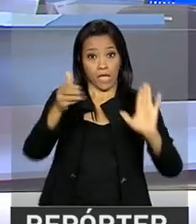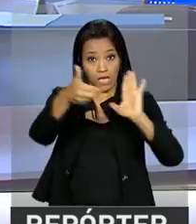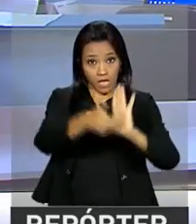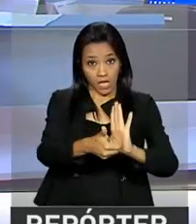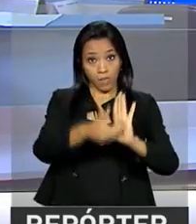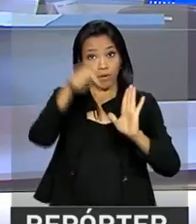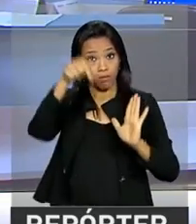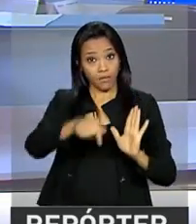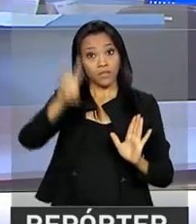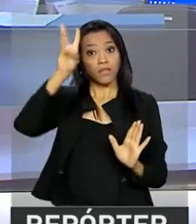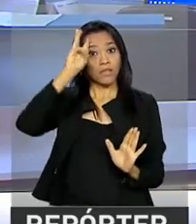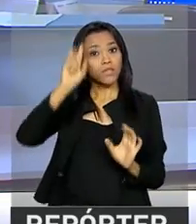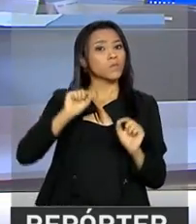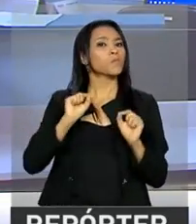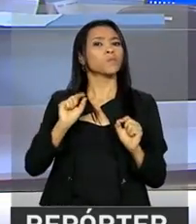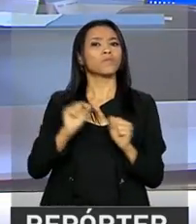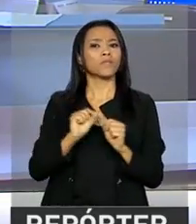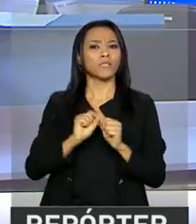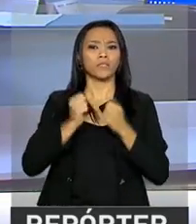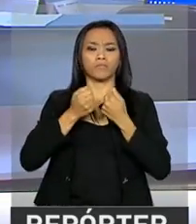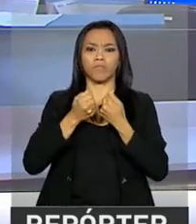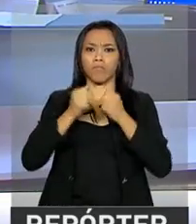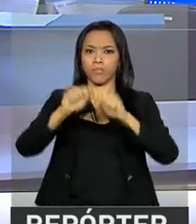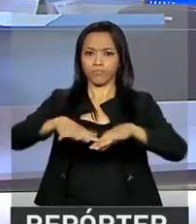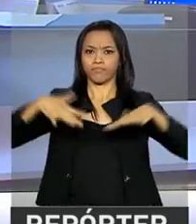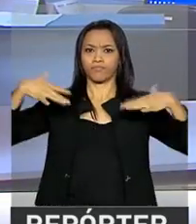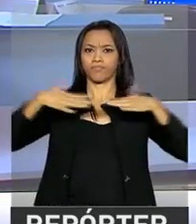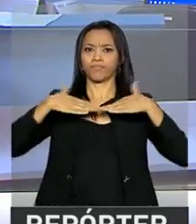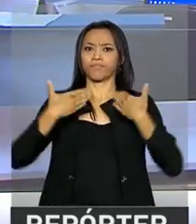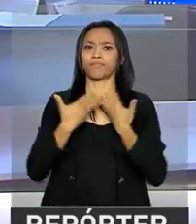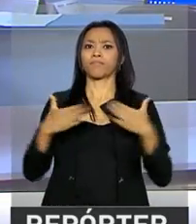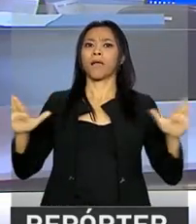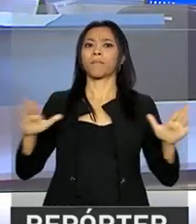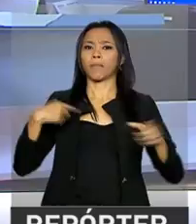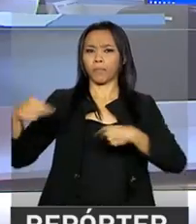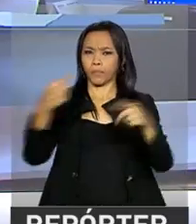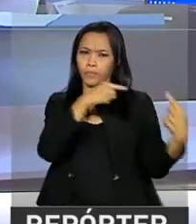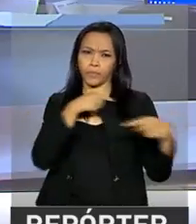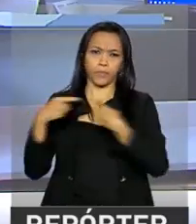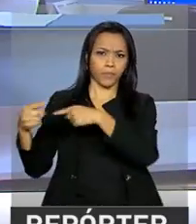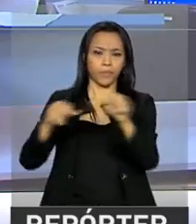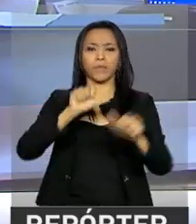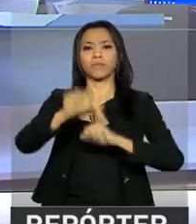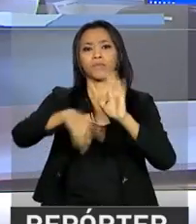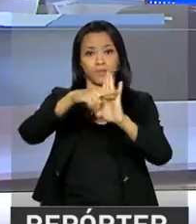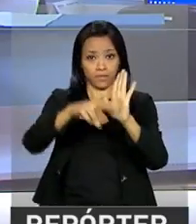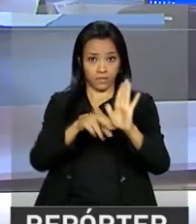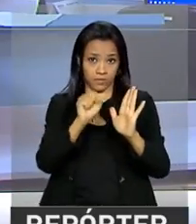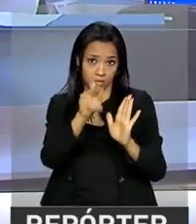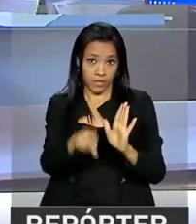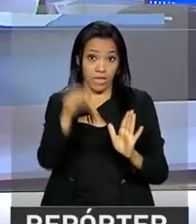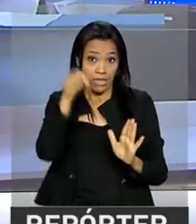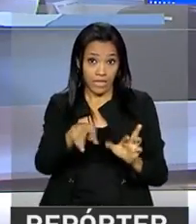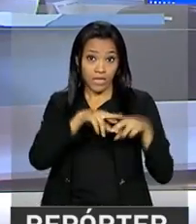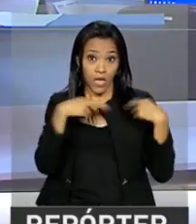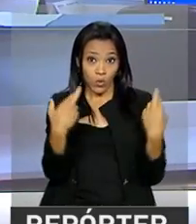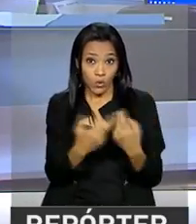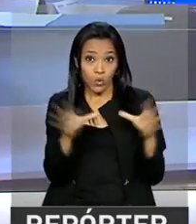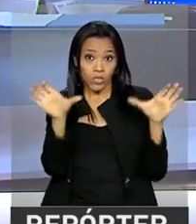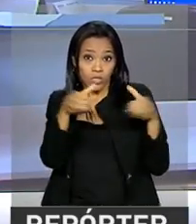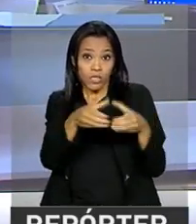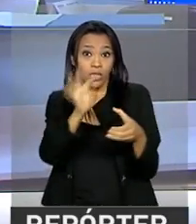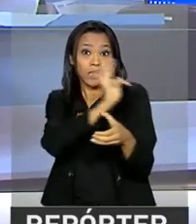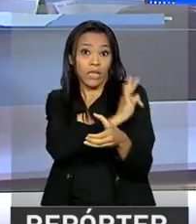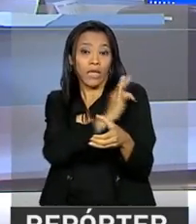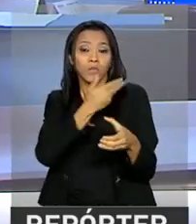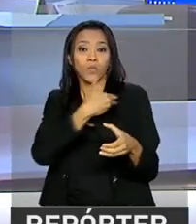deputados fez nesta terça feira mais uma audiência pública para debater a reforma da previdência nessas reuniões técnicos do